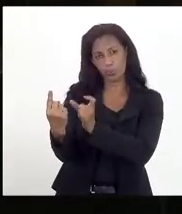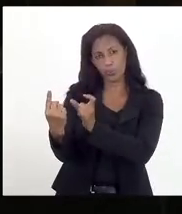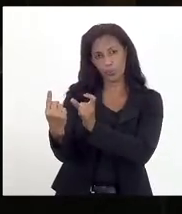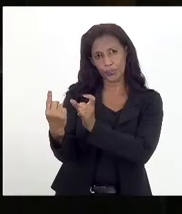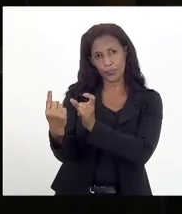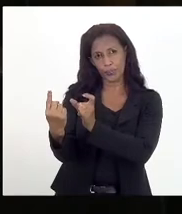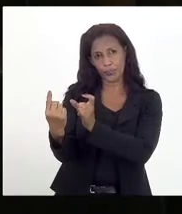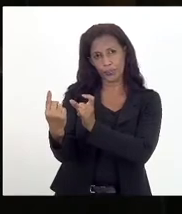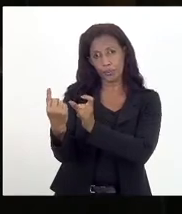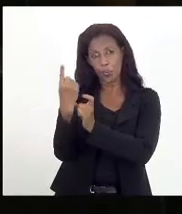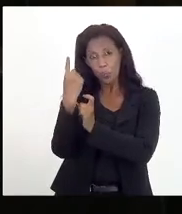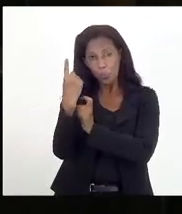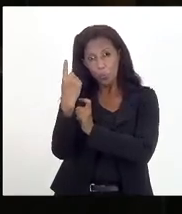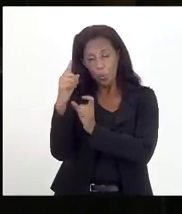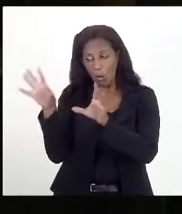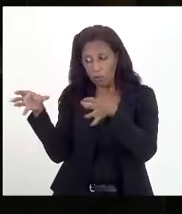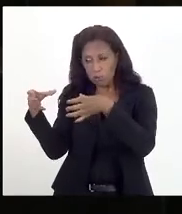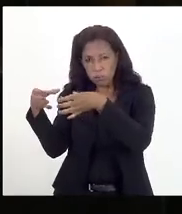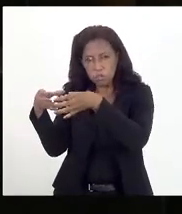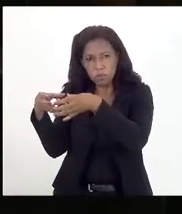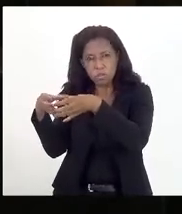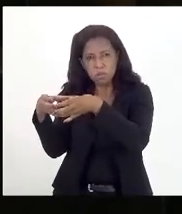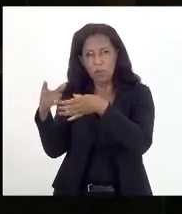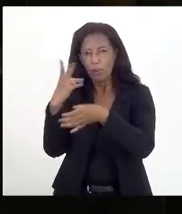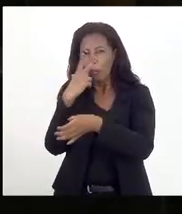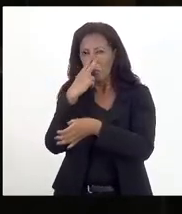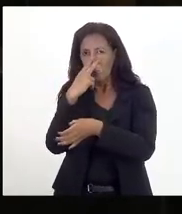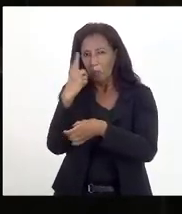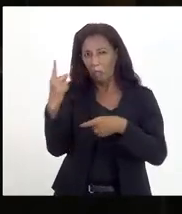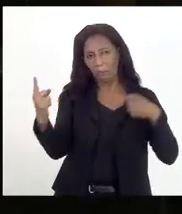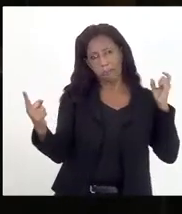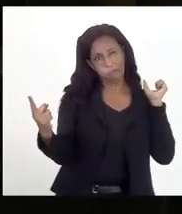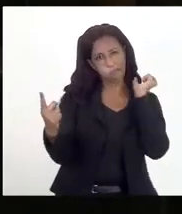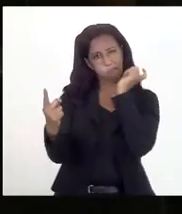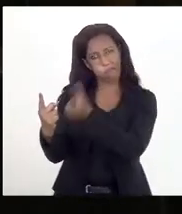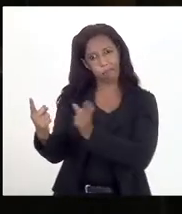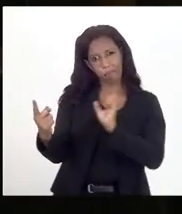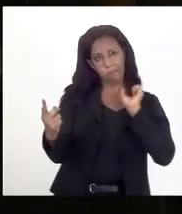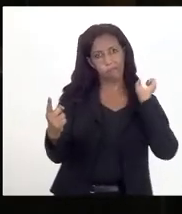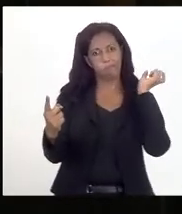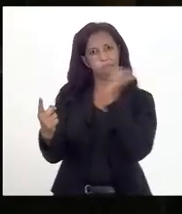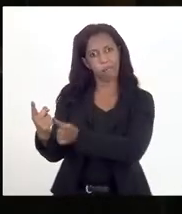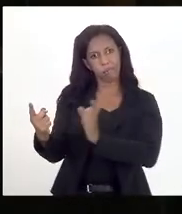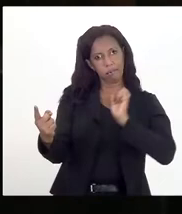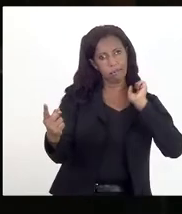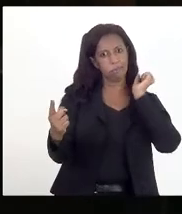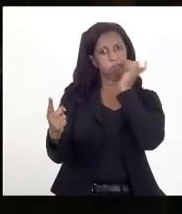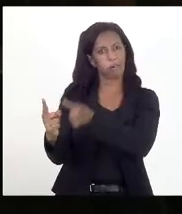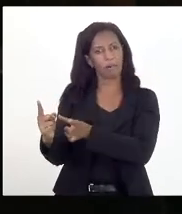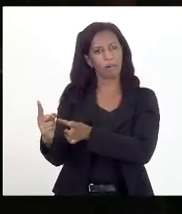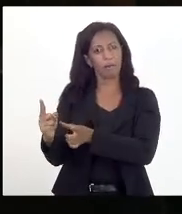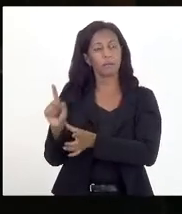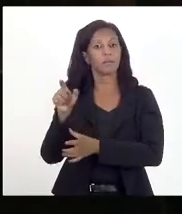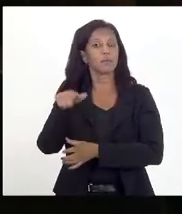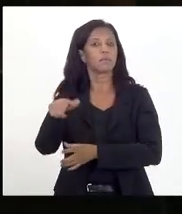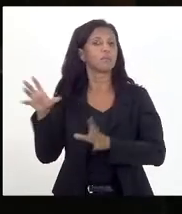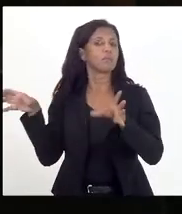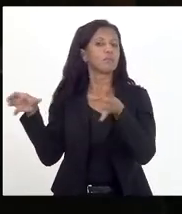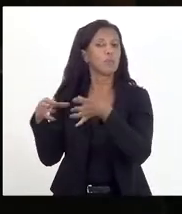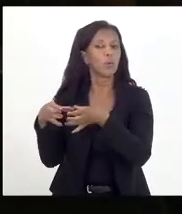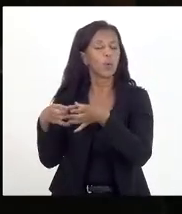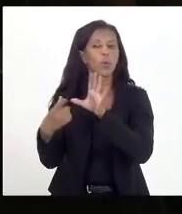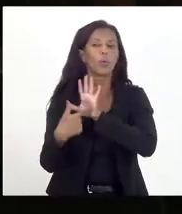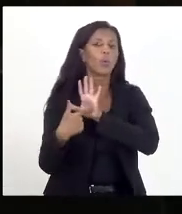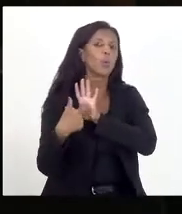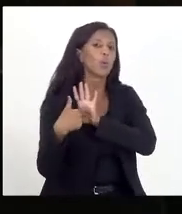apenas um grupo tem sido atingido com recorrência e são aqueles que se